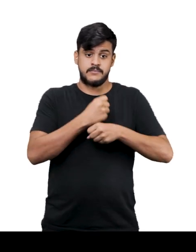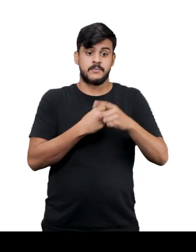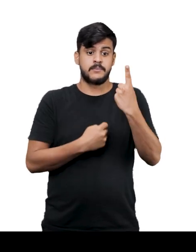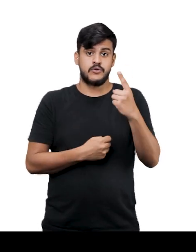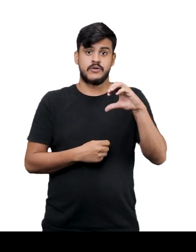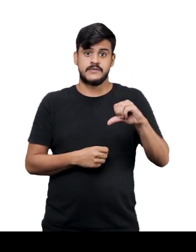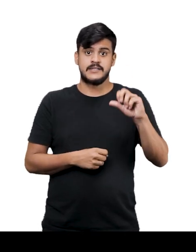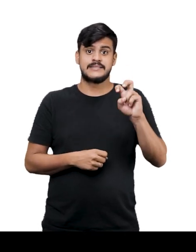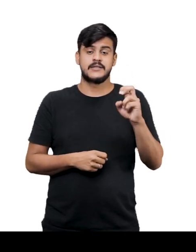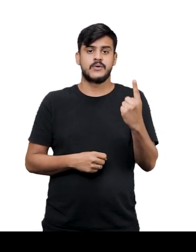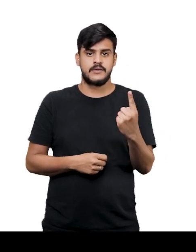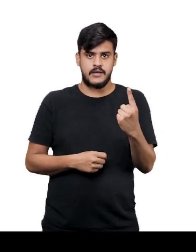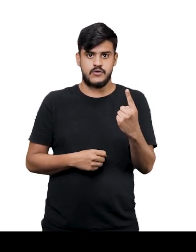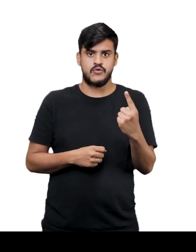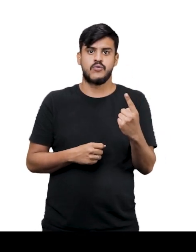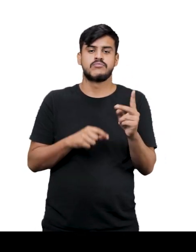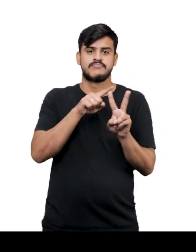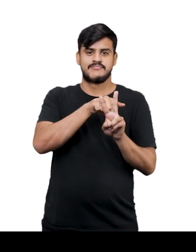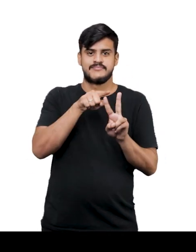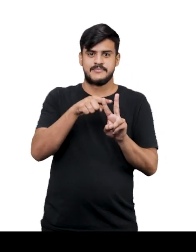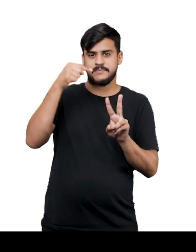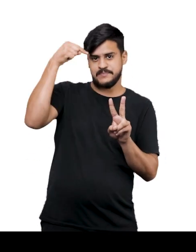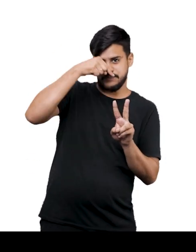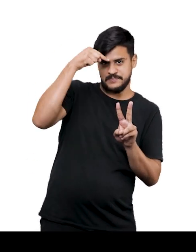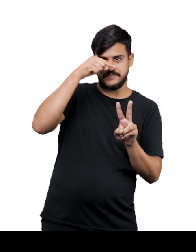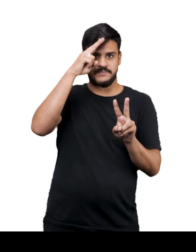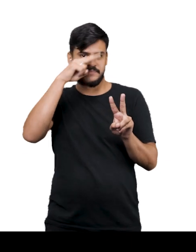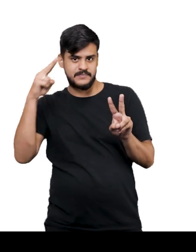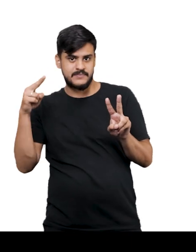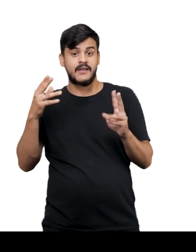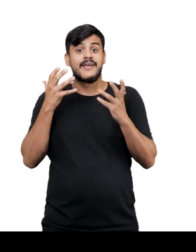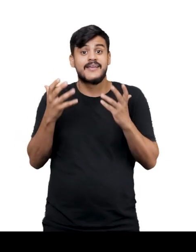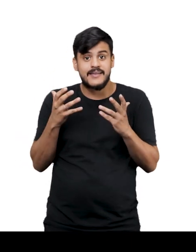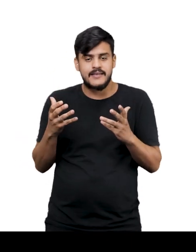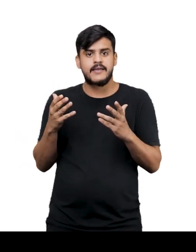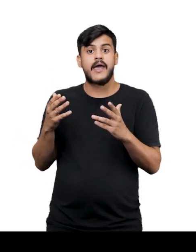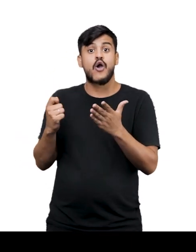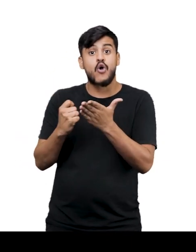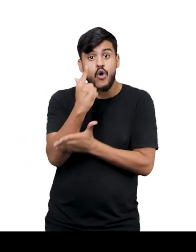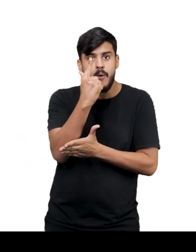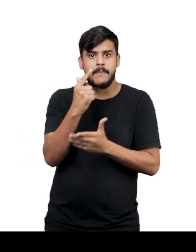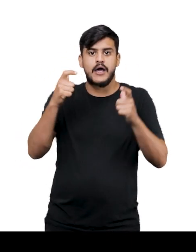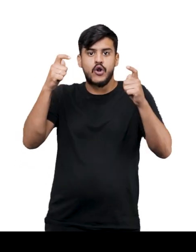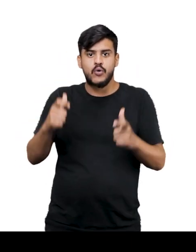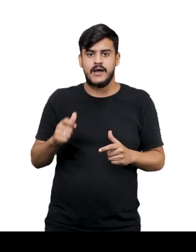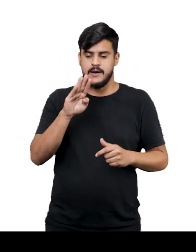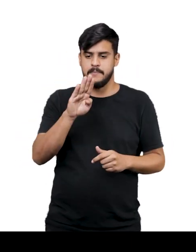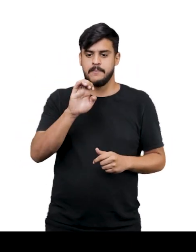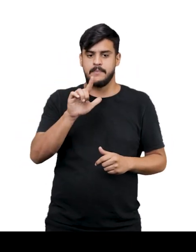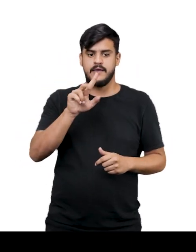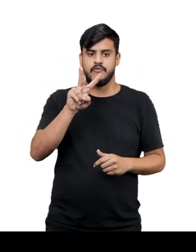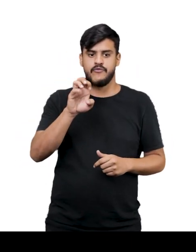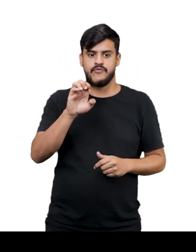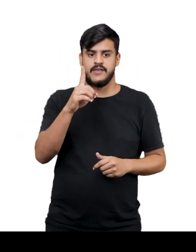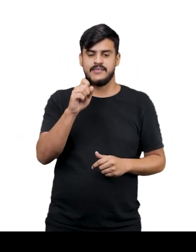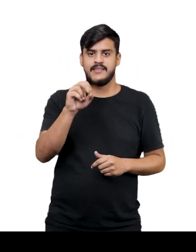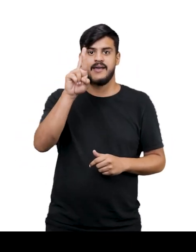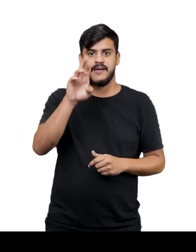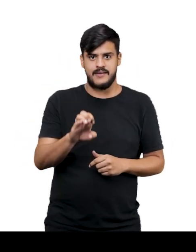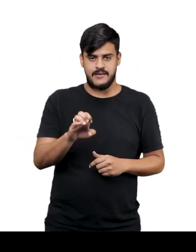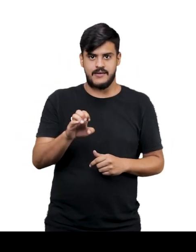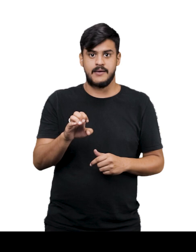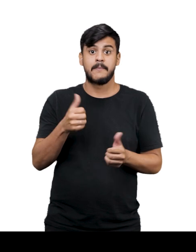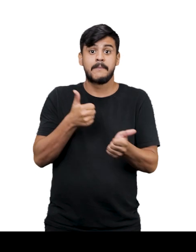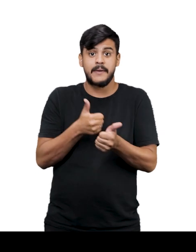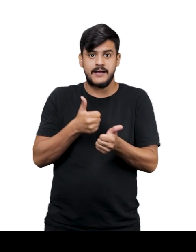Mas desde 1951, o casal Bardi demonstrava interesse pelo terreno do antigo Belvedere do